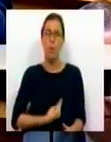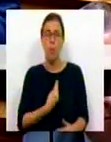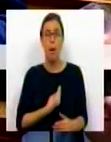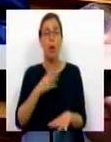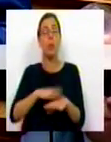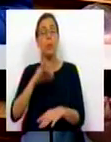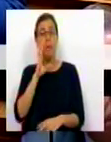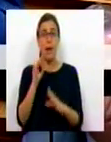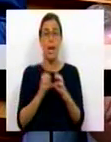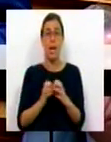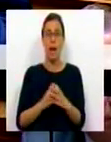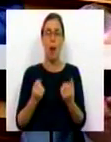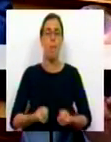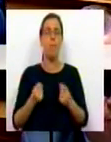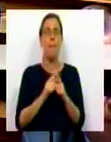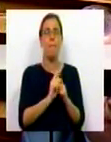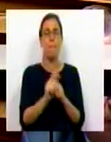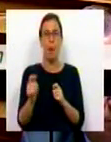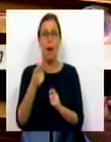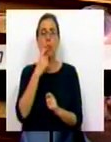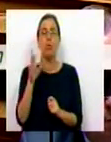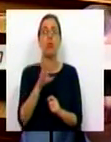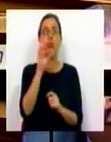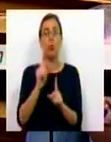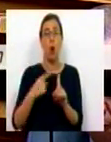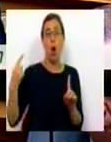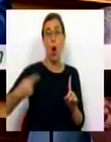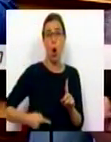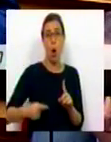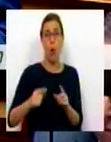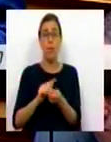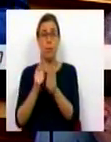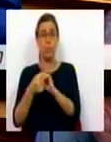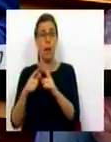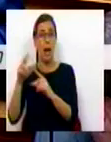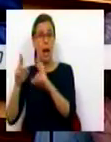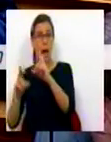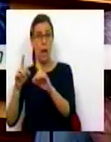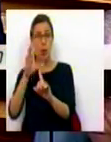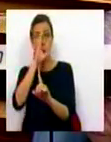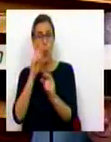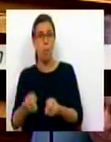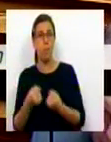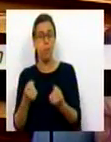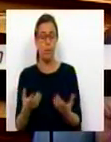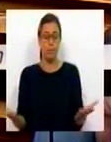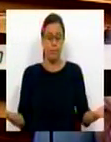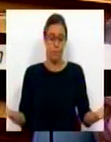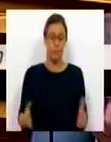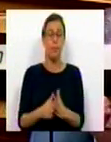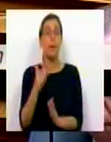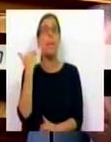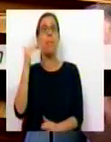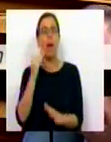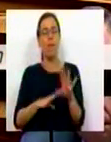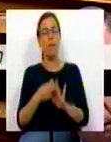pelo facto da Caixa não estar a conseguir pagar os juros das obrigações convertidas em ações ao próprio Estado. Ora bem, Passos